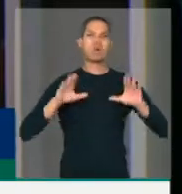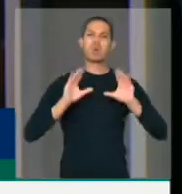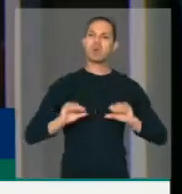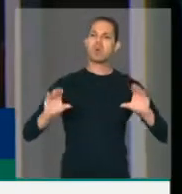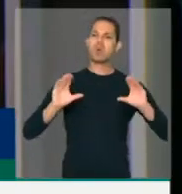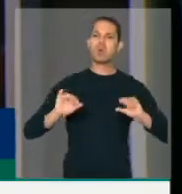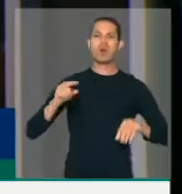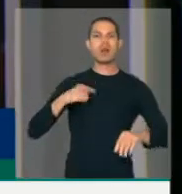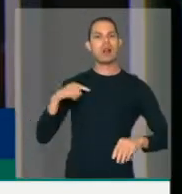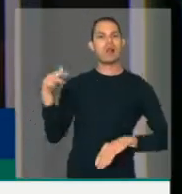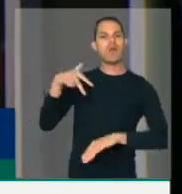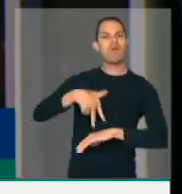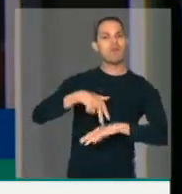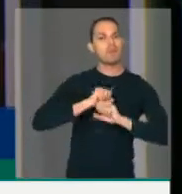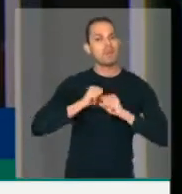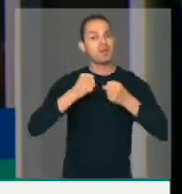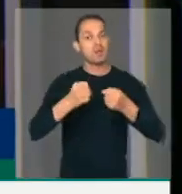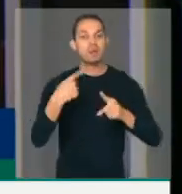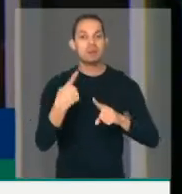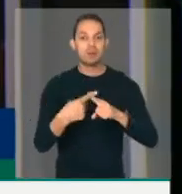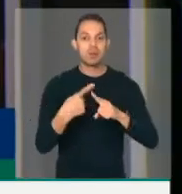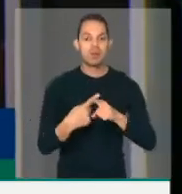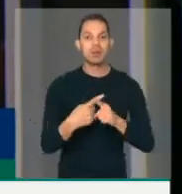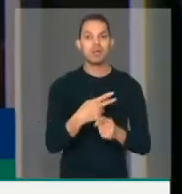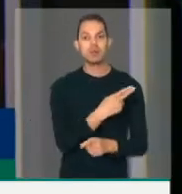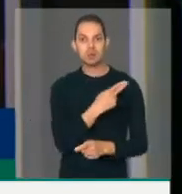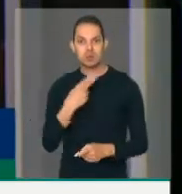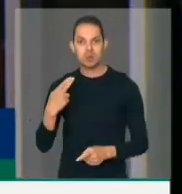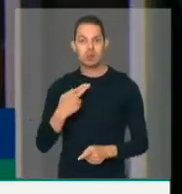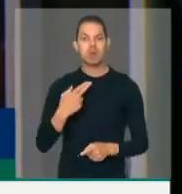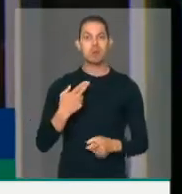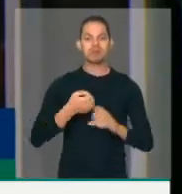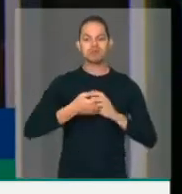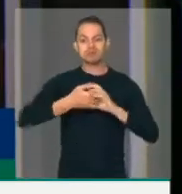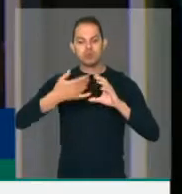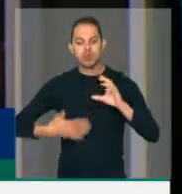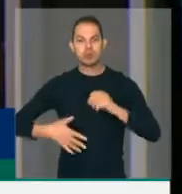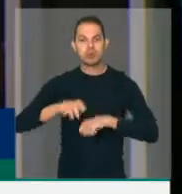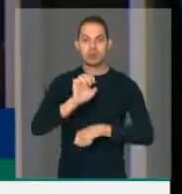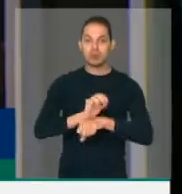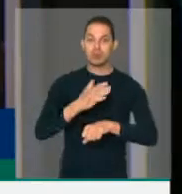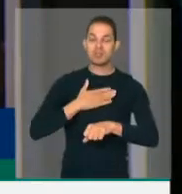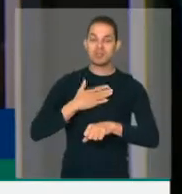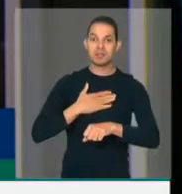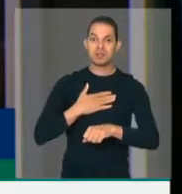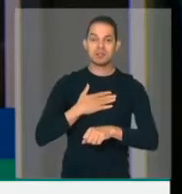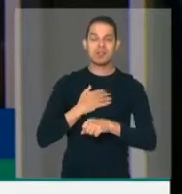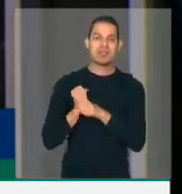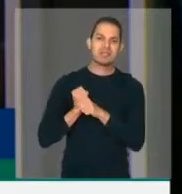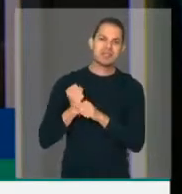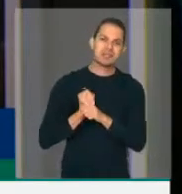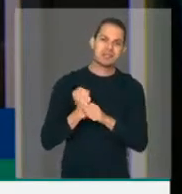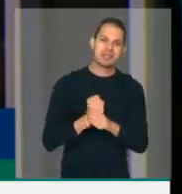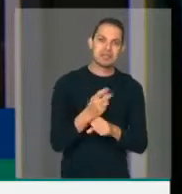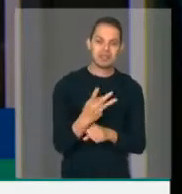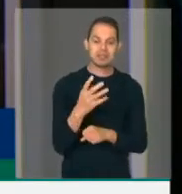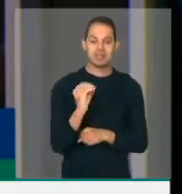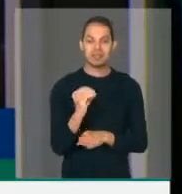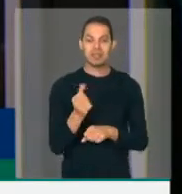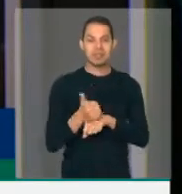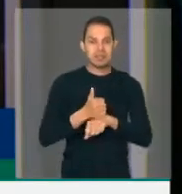me defendendo porque eu tenho um nome a zelar no meu estado, que são mais de 30 anos exercendo